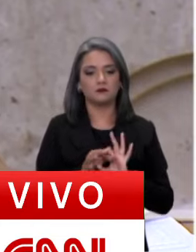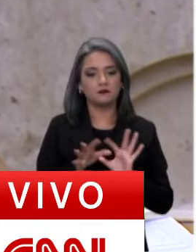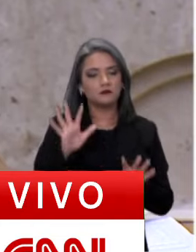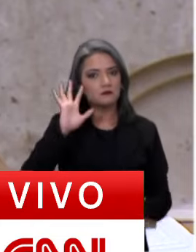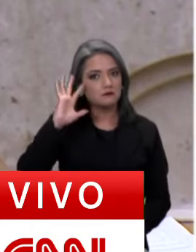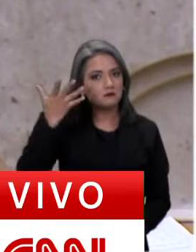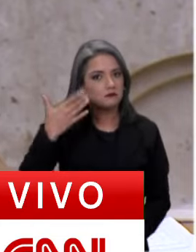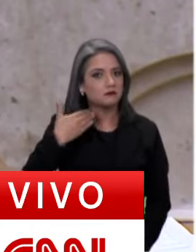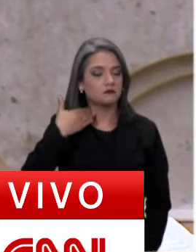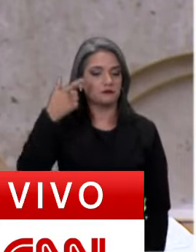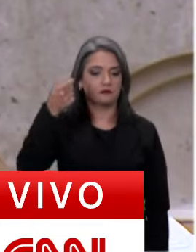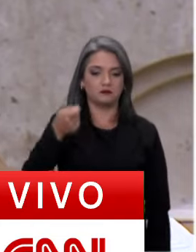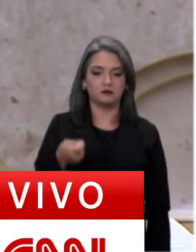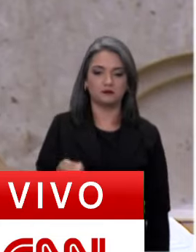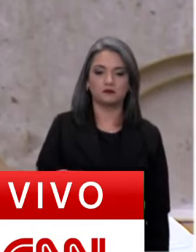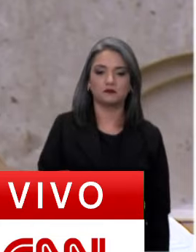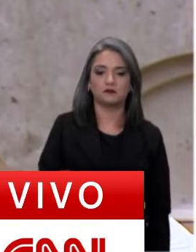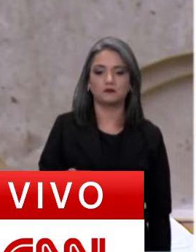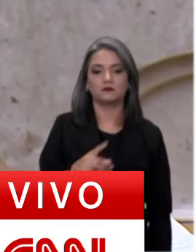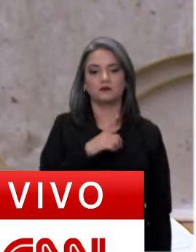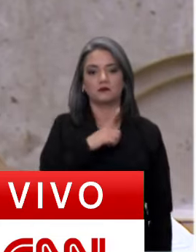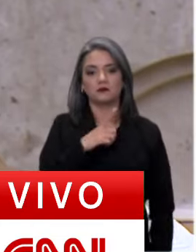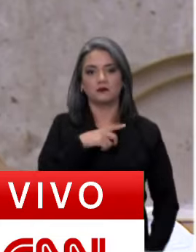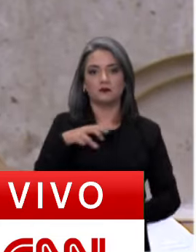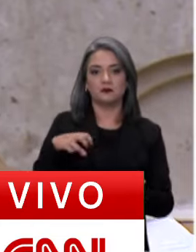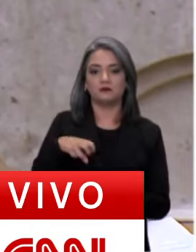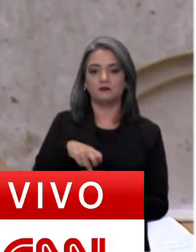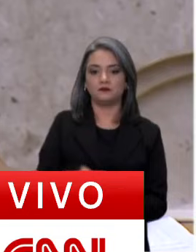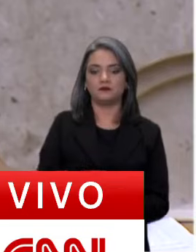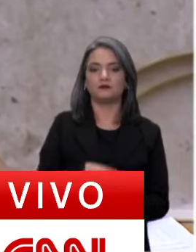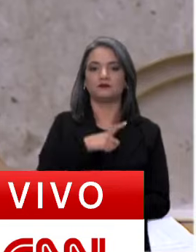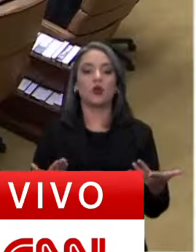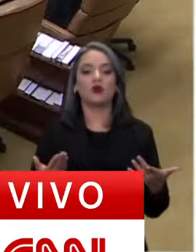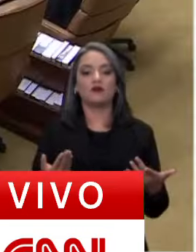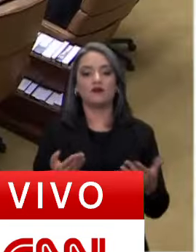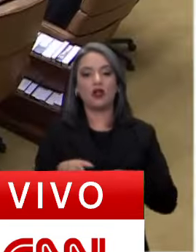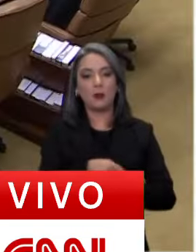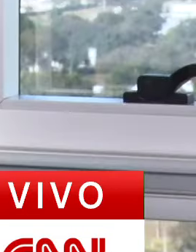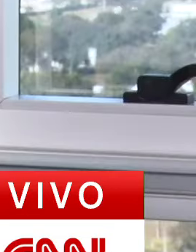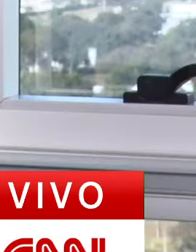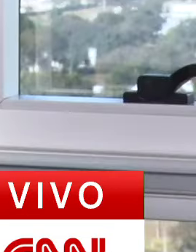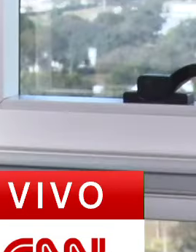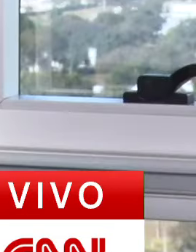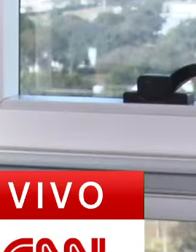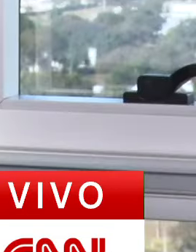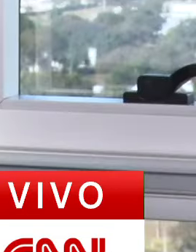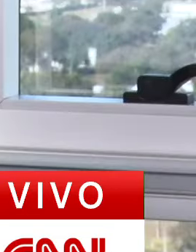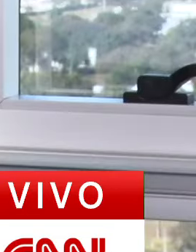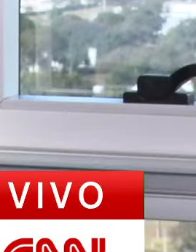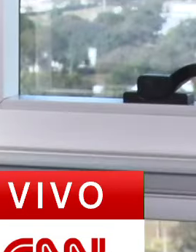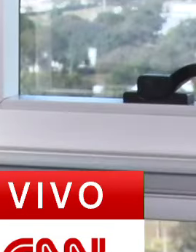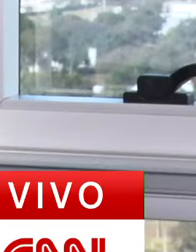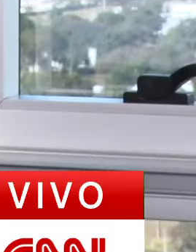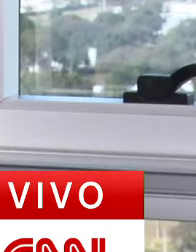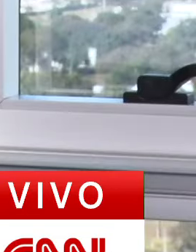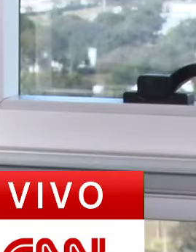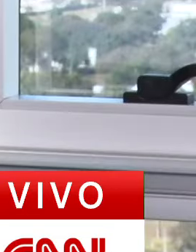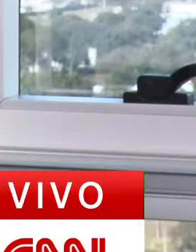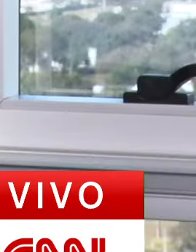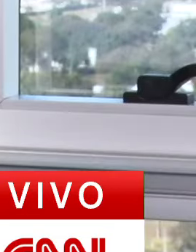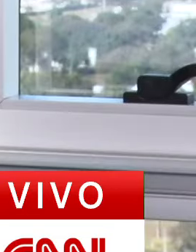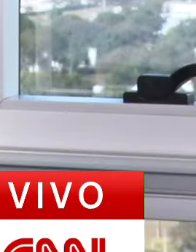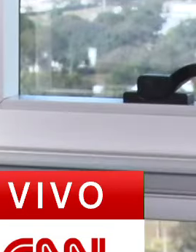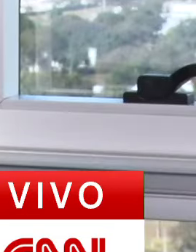mais tempo de prisão antes de ter o direito a progredir de regime isso quem nos explicou eh foram alguns juízes de execuções